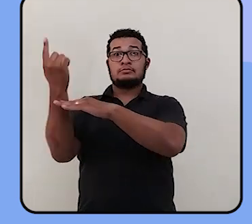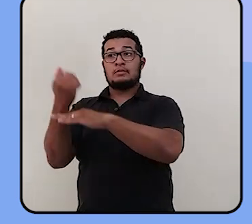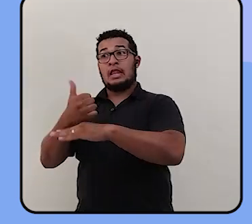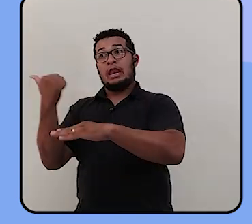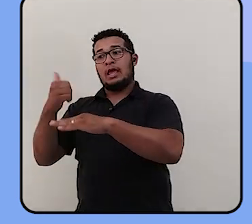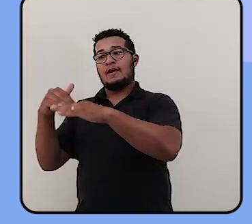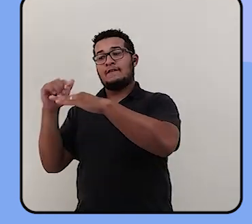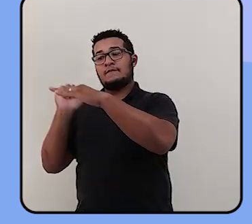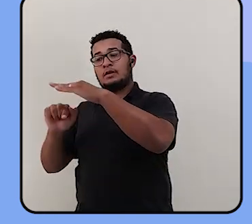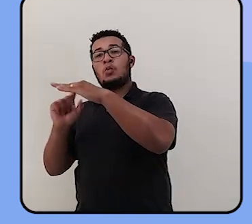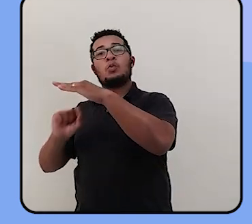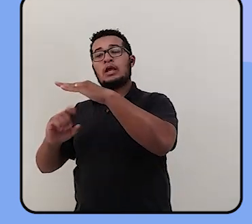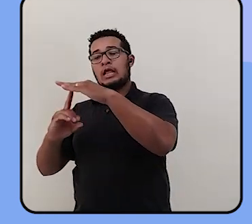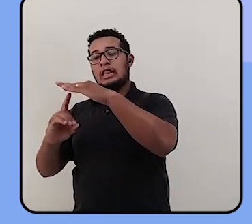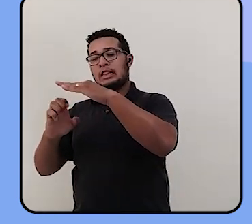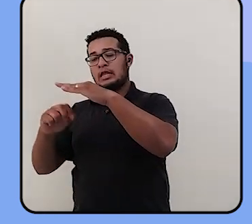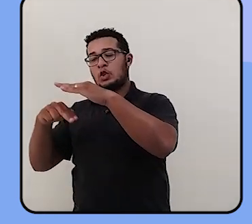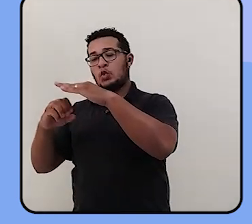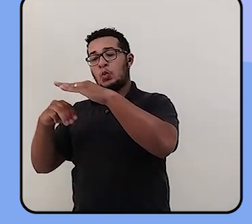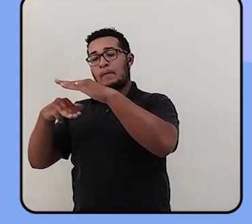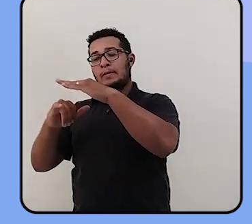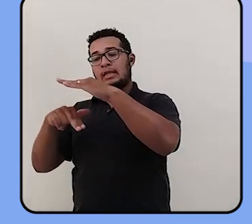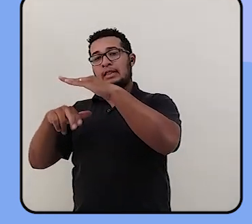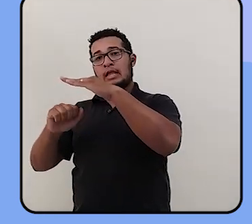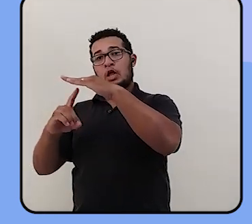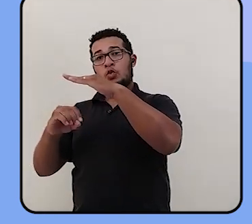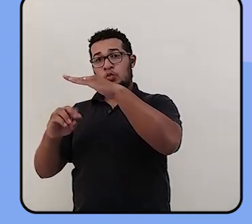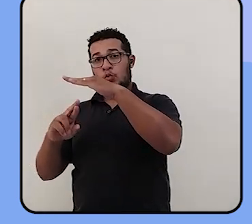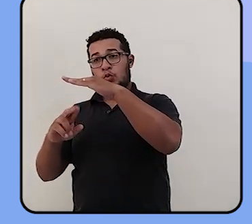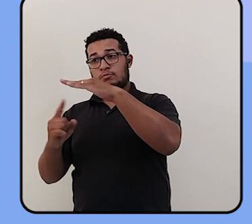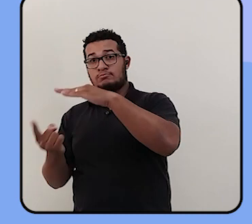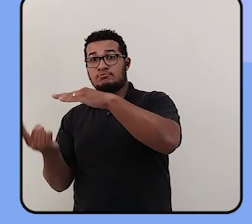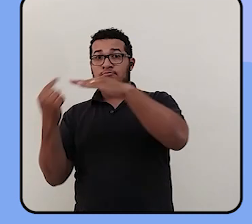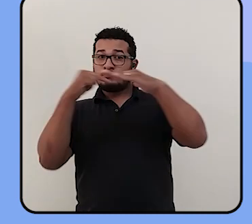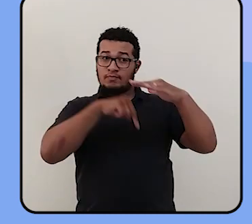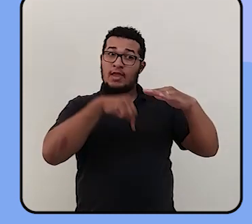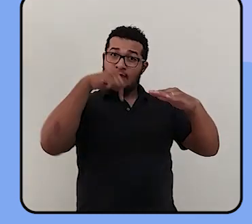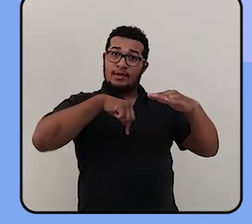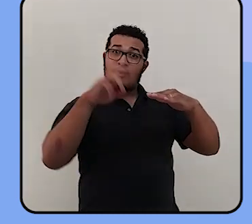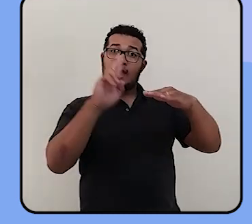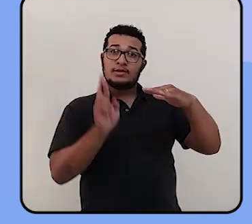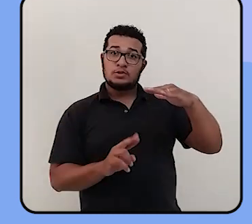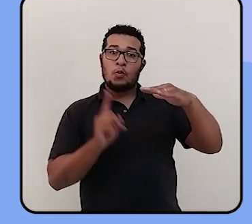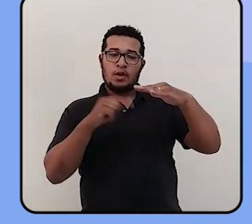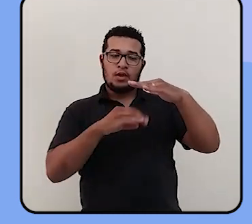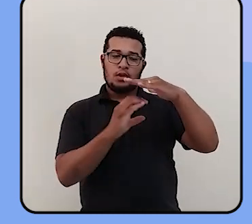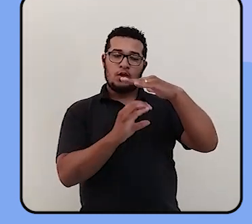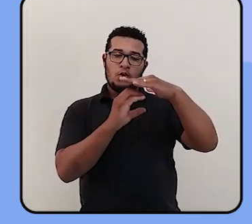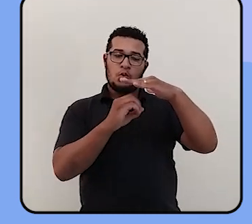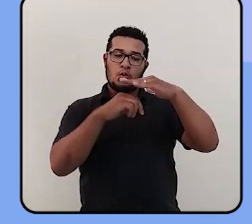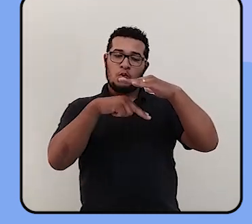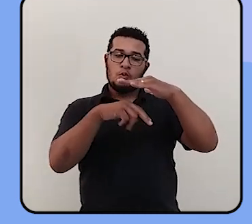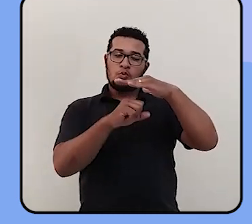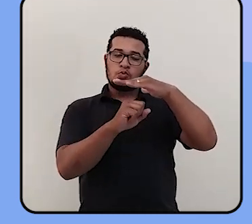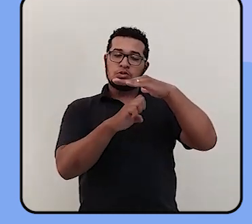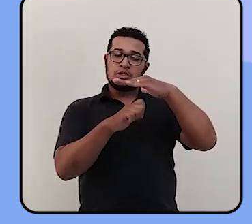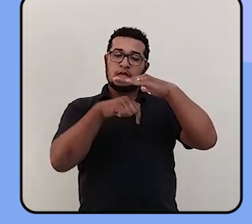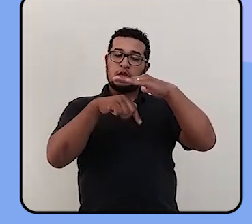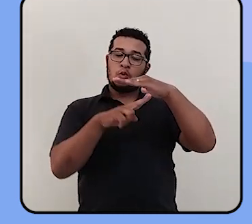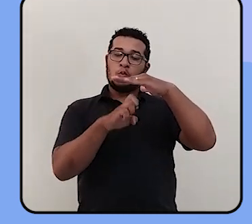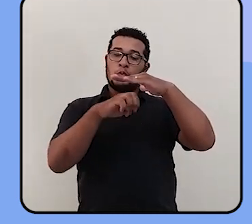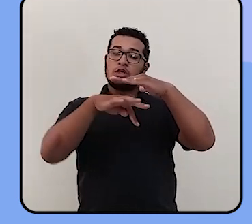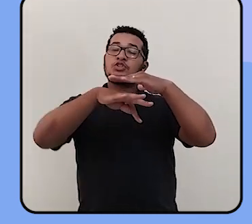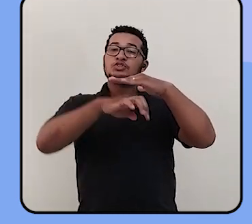era denominador, já que na razão, o número será consequente. Outra coisa aqui bacana para